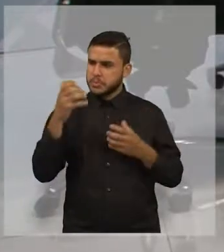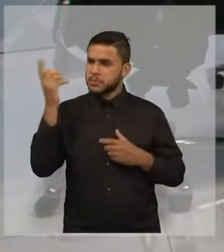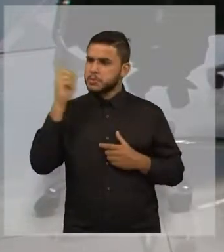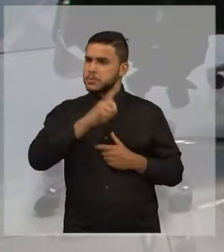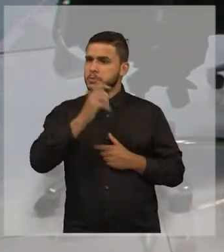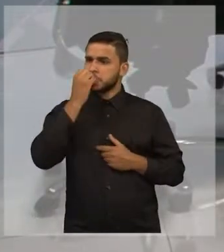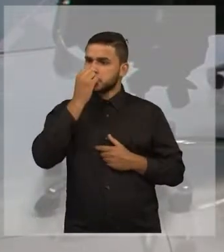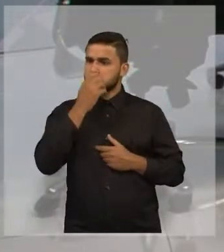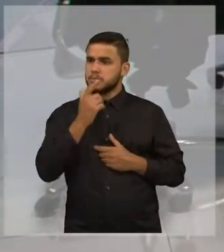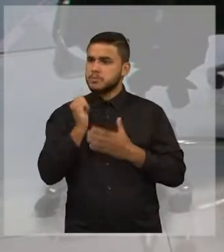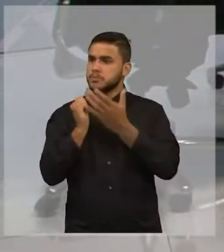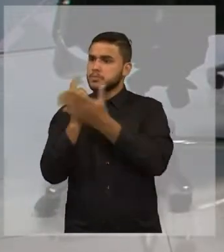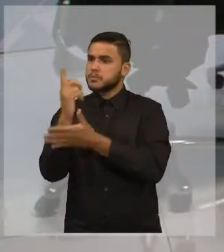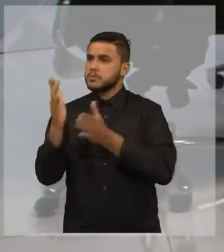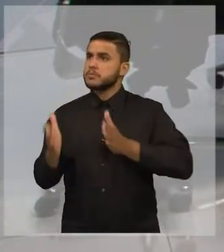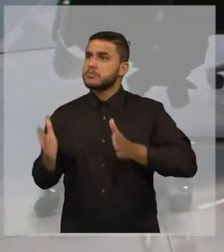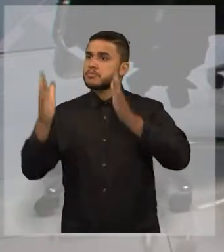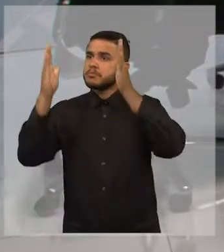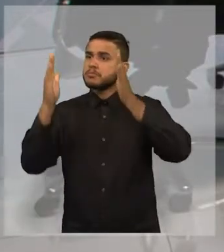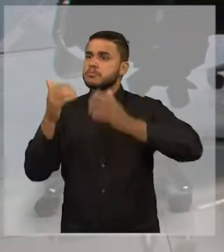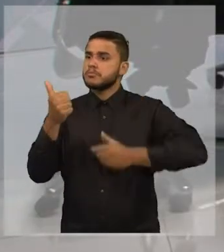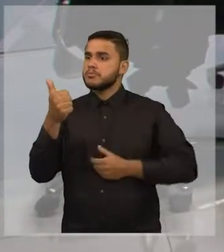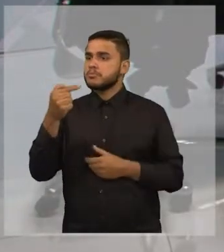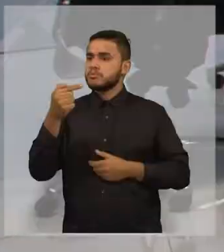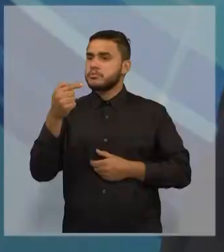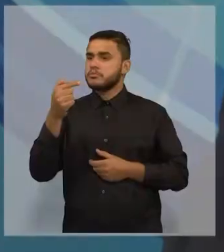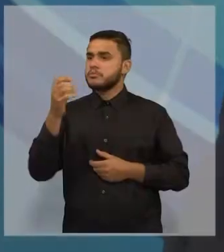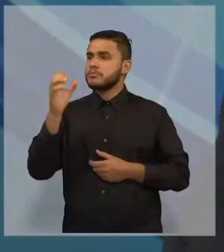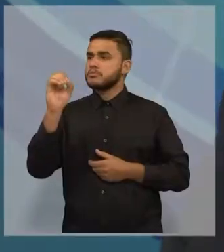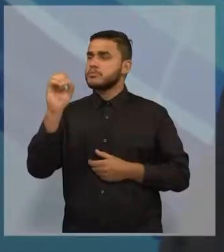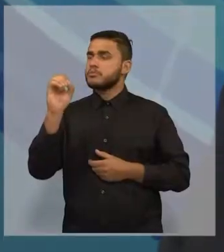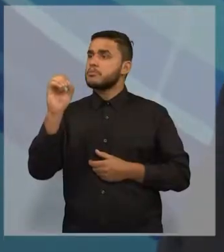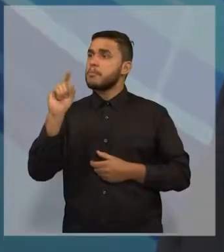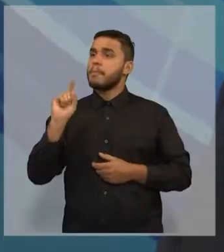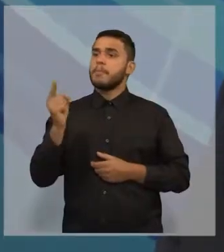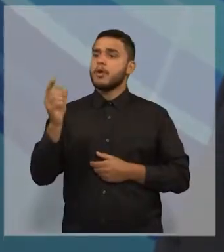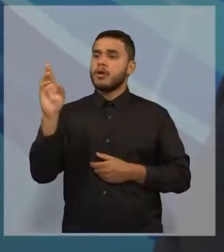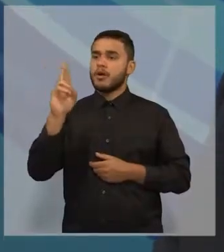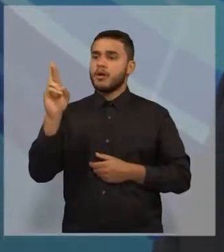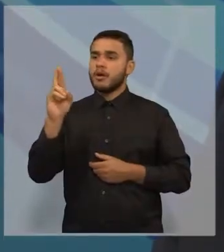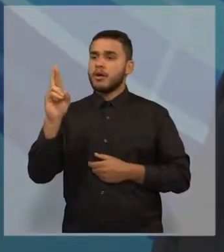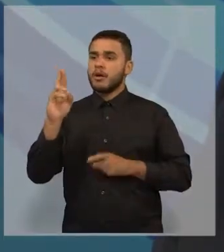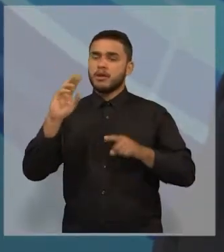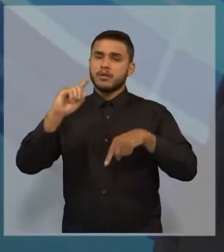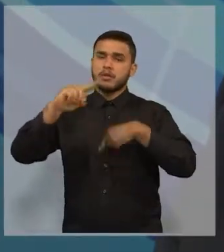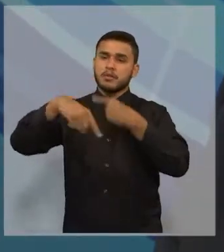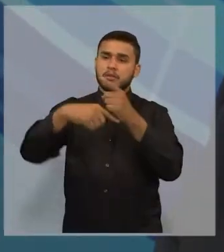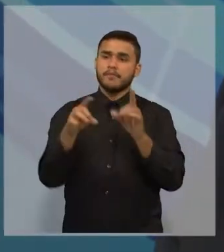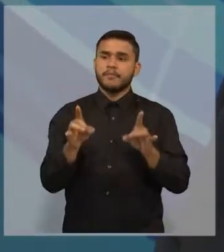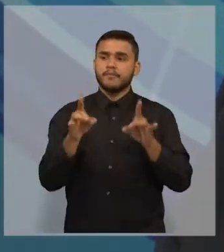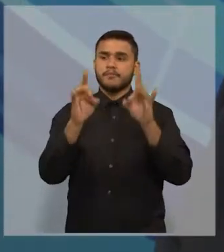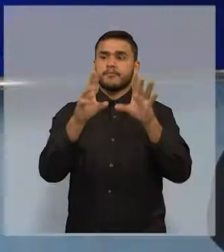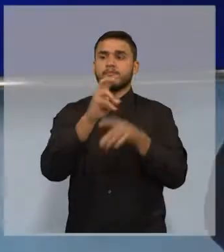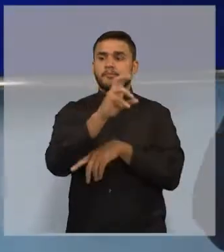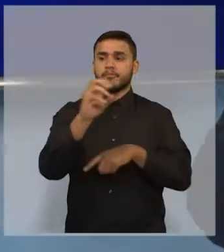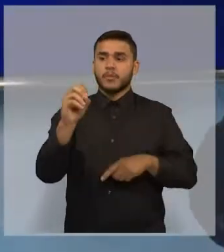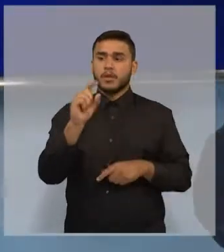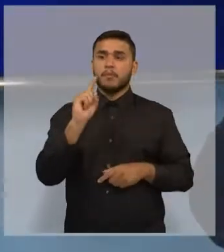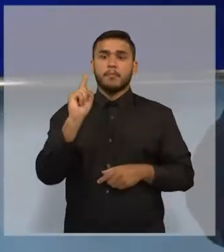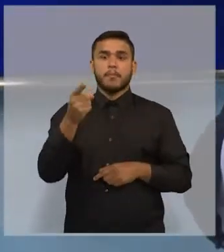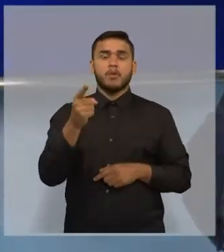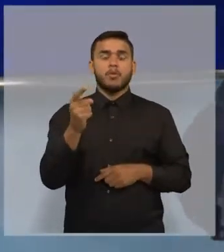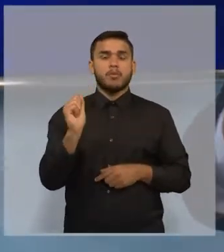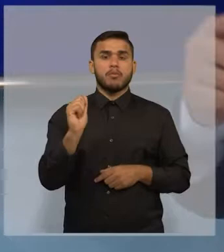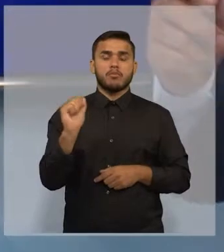tão jovem, ter tido uma expertise como essa para comprar apartamento de R$170 e vender por 170 mil e vender 3